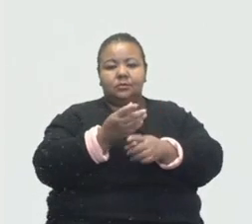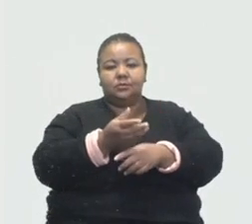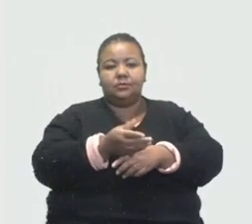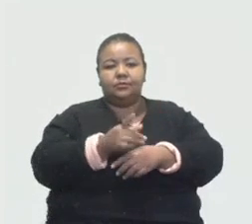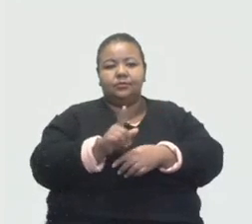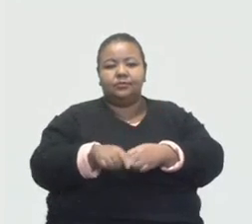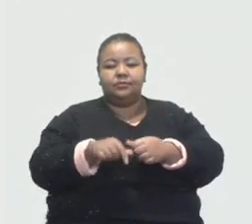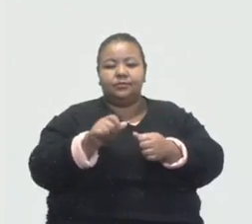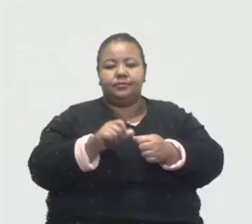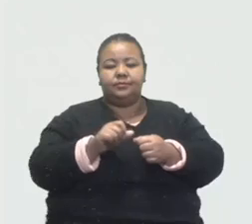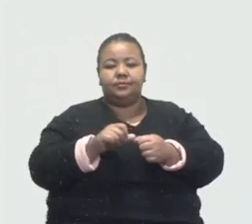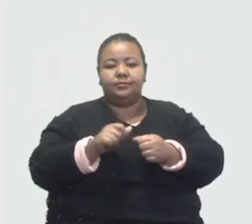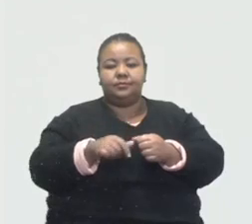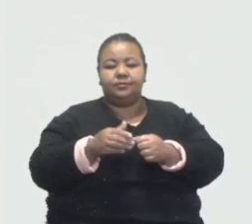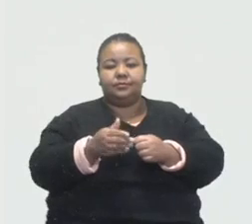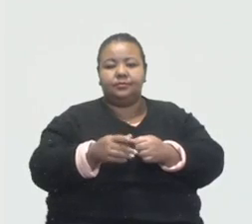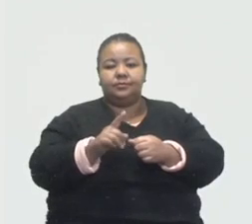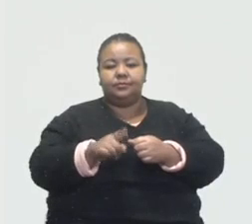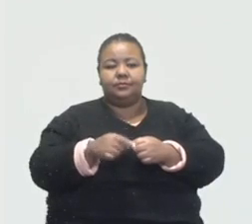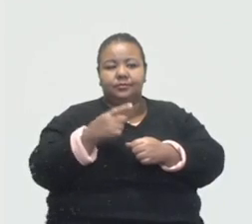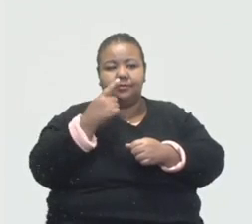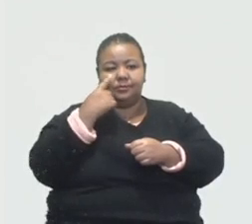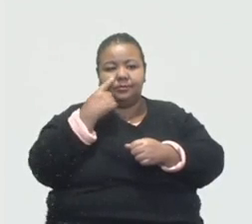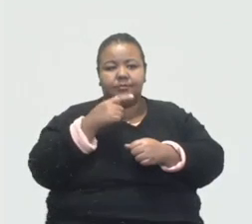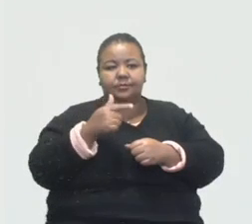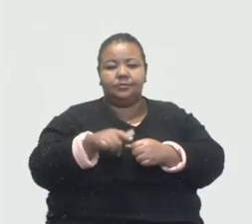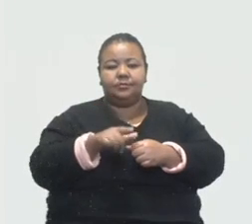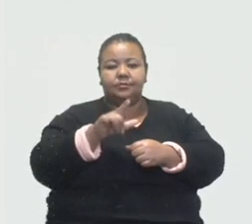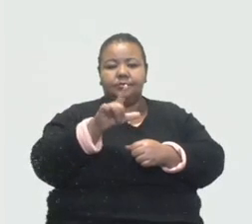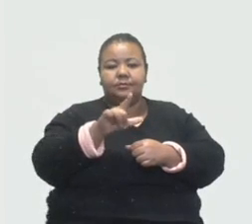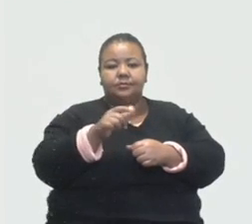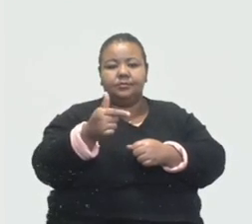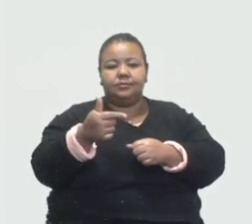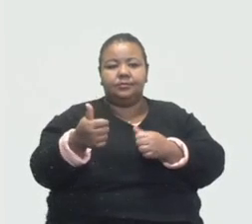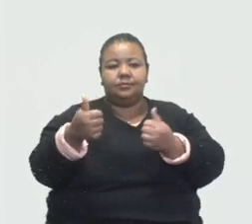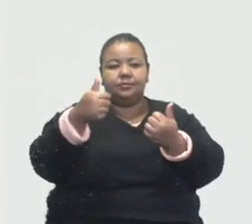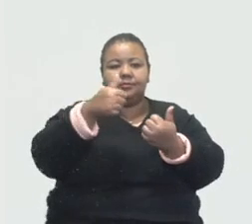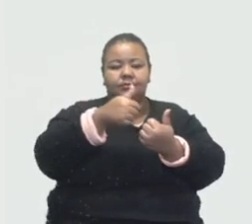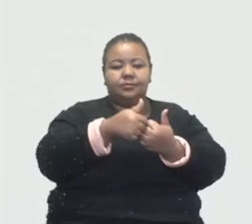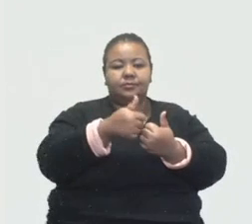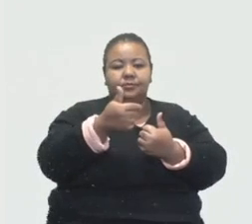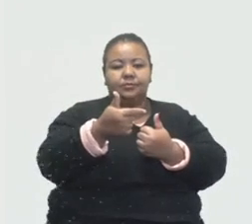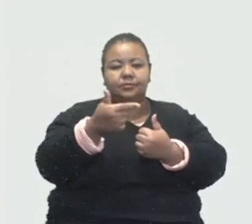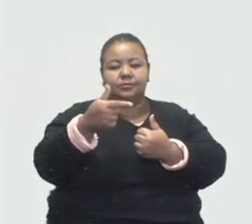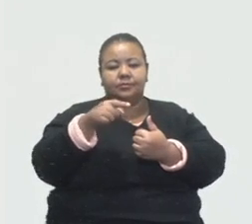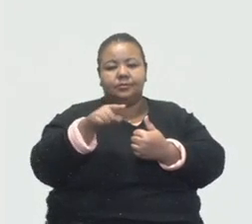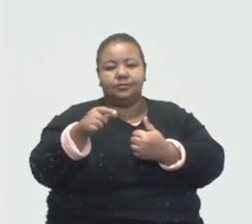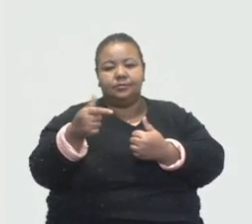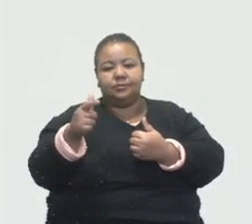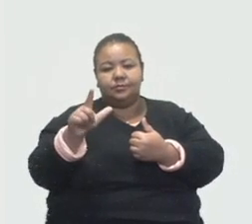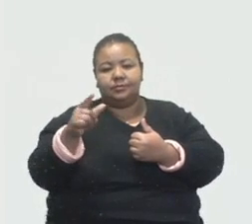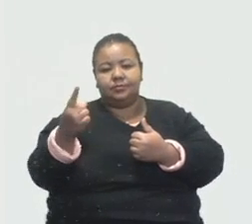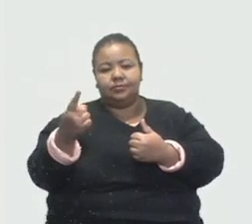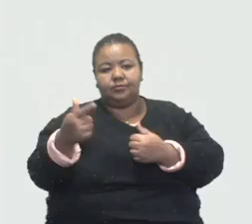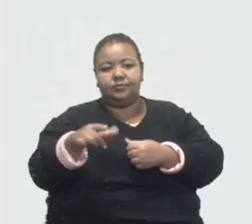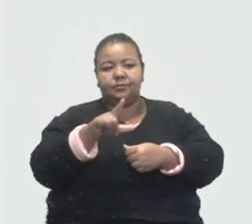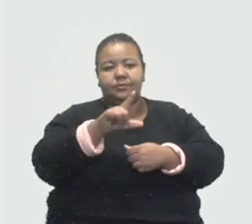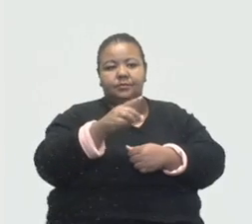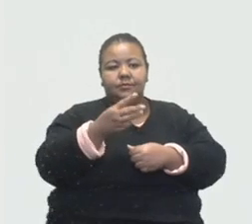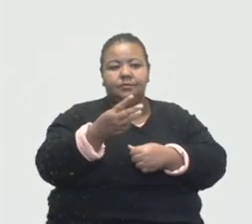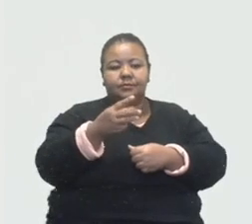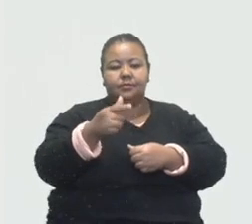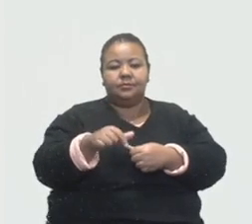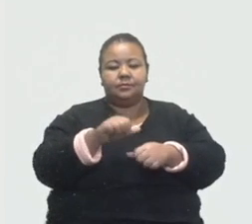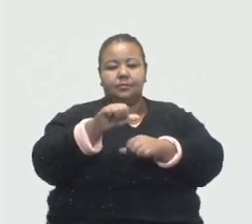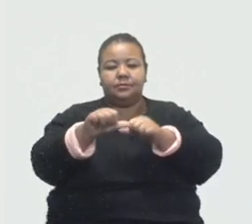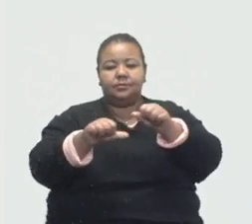para fazer o nosso escalonamento. Então, veja que a linha 2 será substituída pela linha 2 menos a linha 1, a linha 3 pela linha